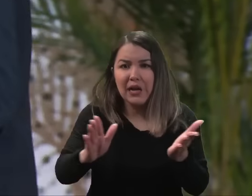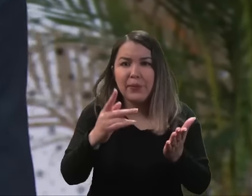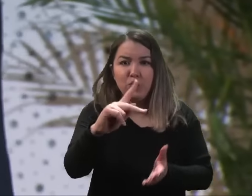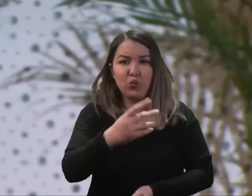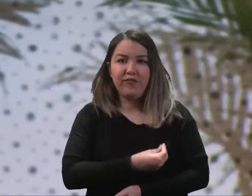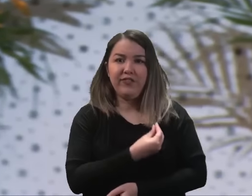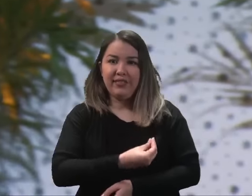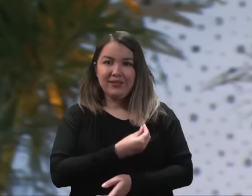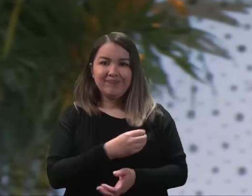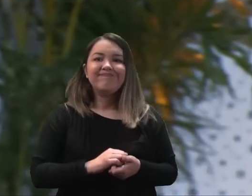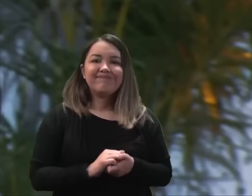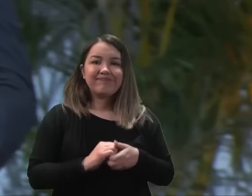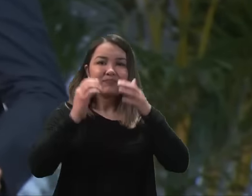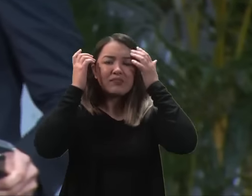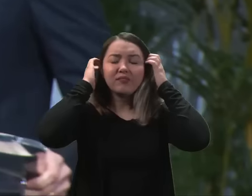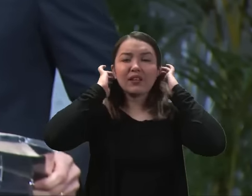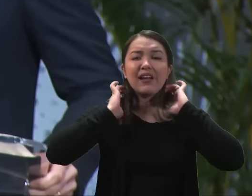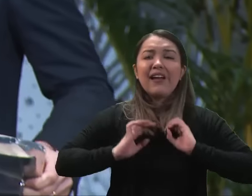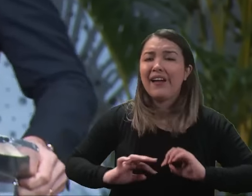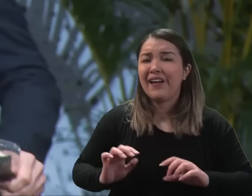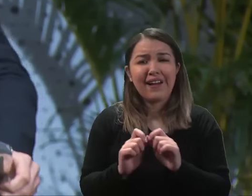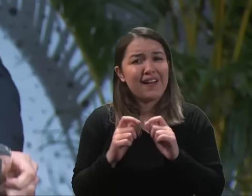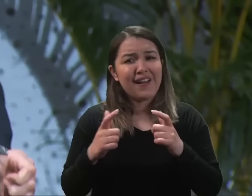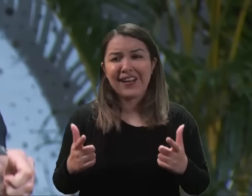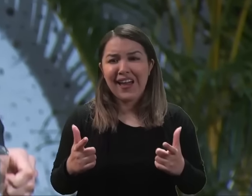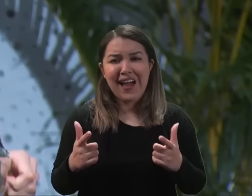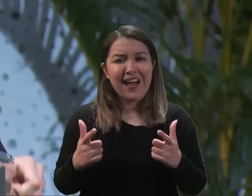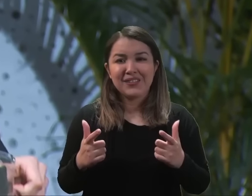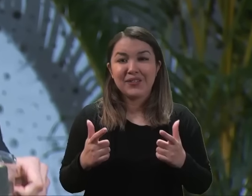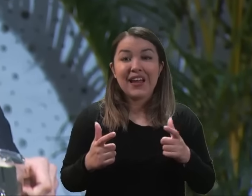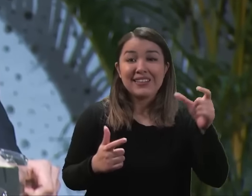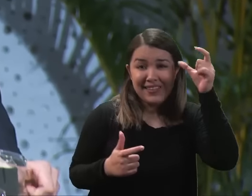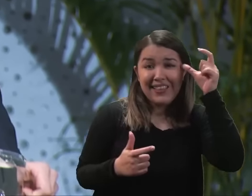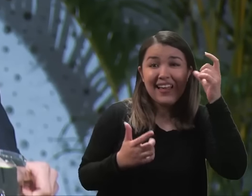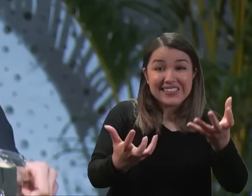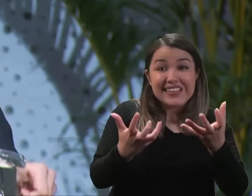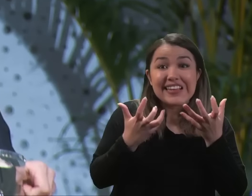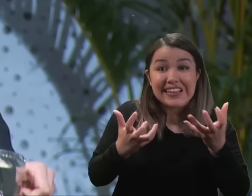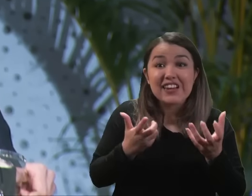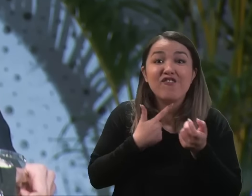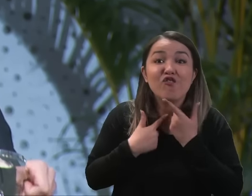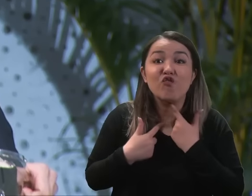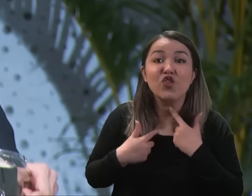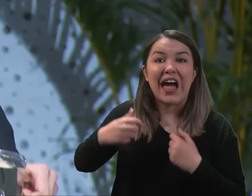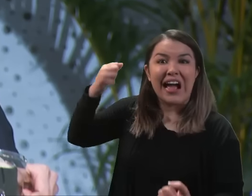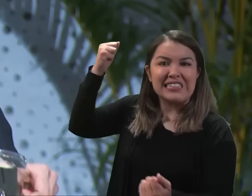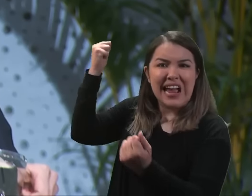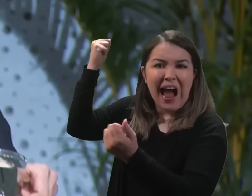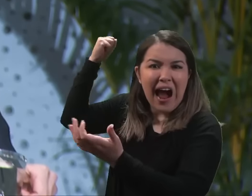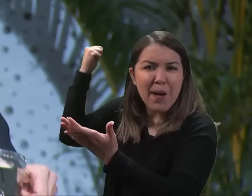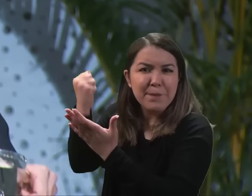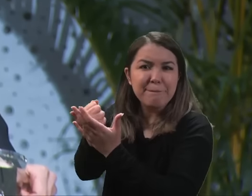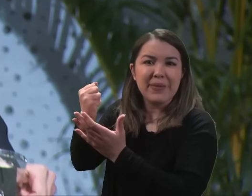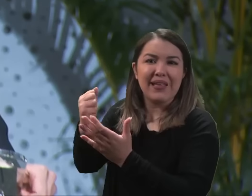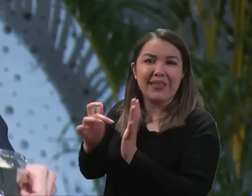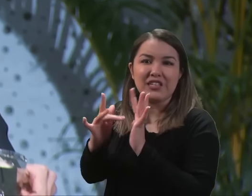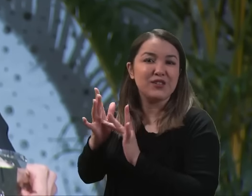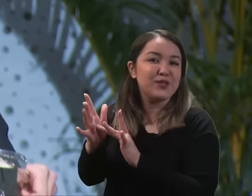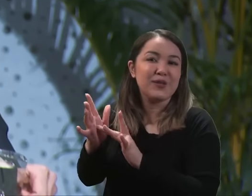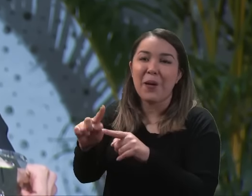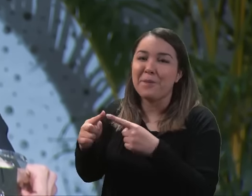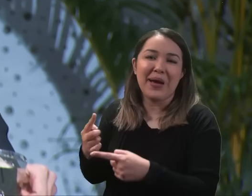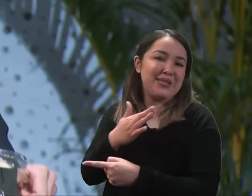É lógico que ele gostaria de destruir e acabar com Jesus. Ele tentou fazer isso, mas não conseguiu.